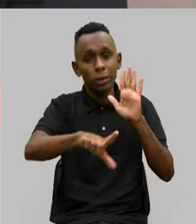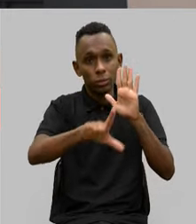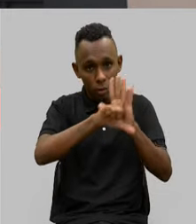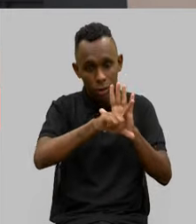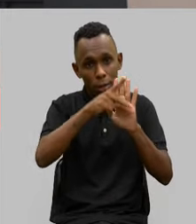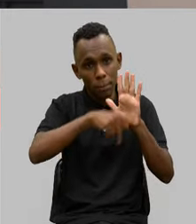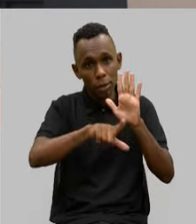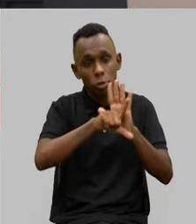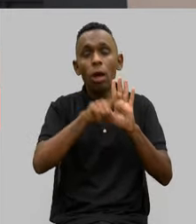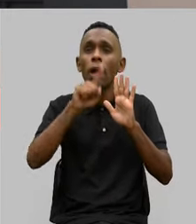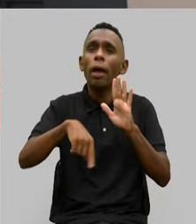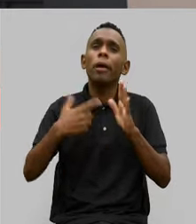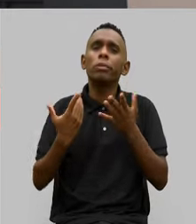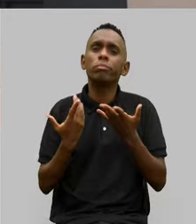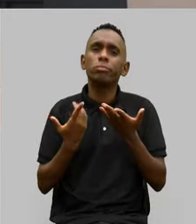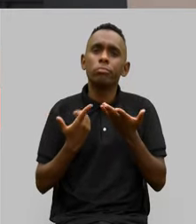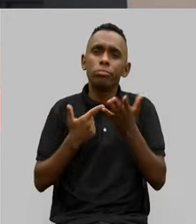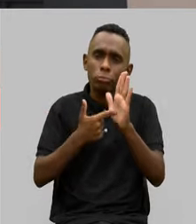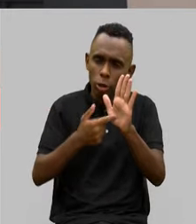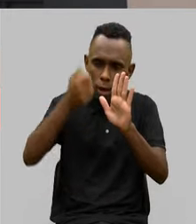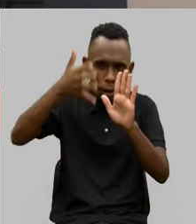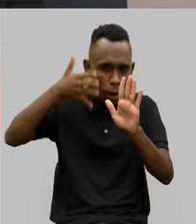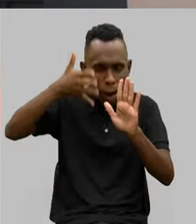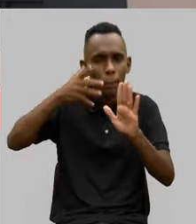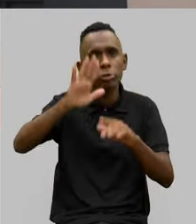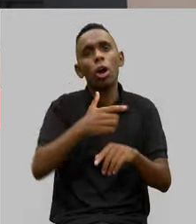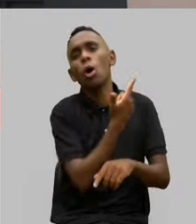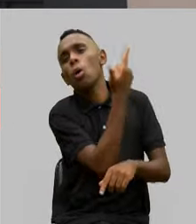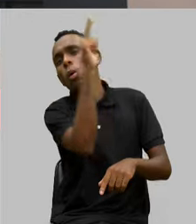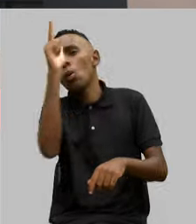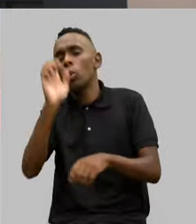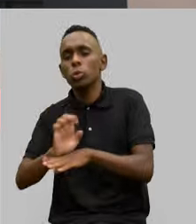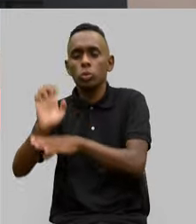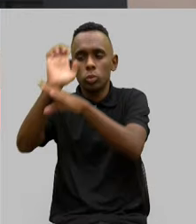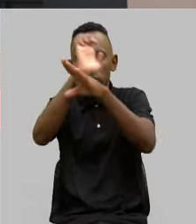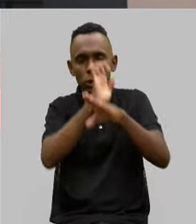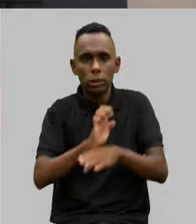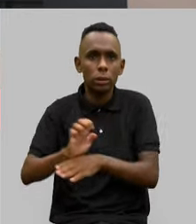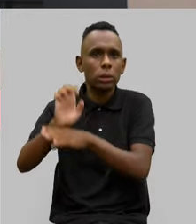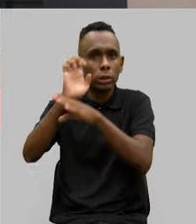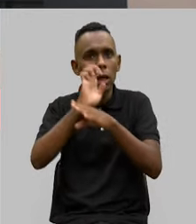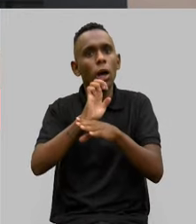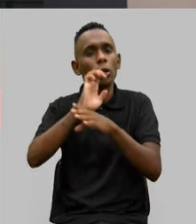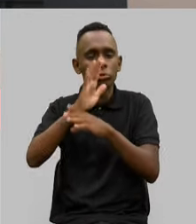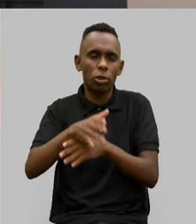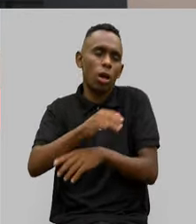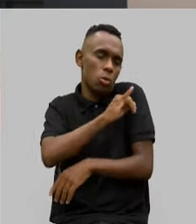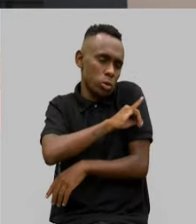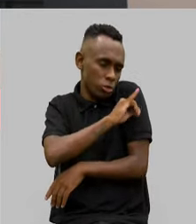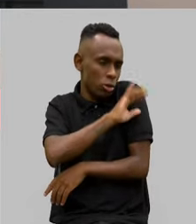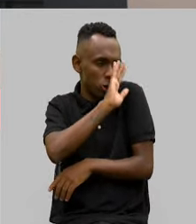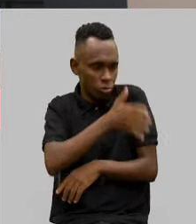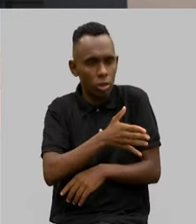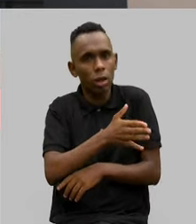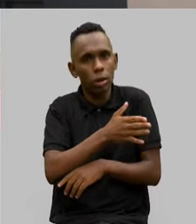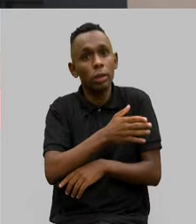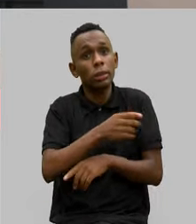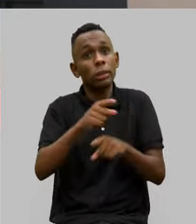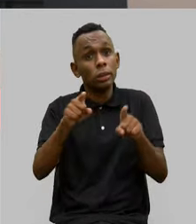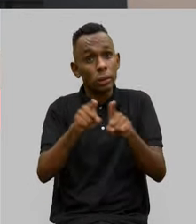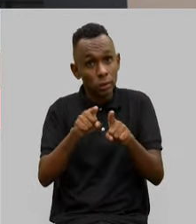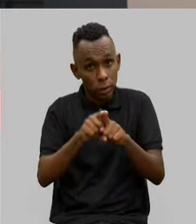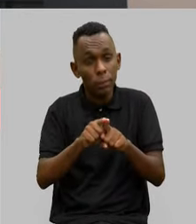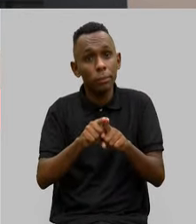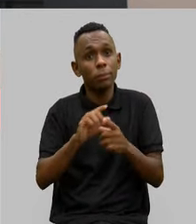foi colocado aqui eh como alguns outros estados já tá tendo meu estado né lá do Rio de Janeiro já fez não só o estado o estado foi